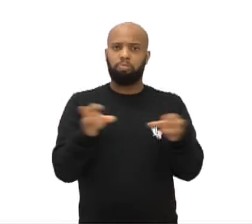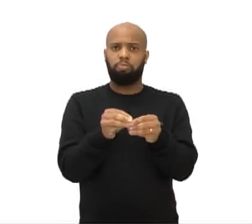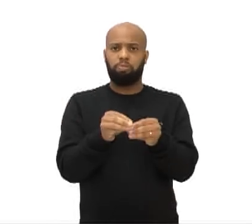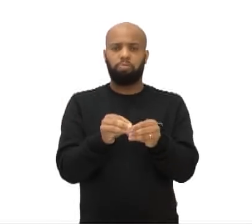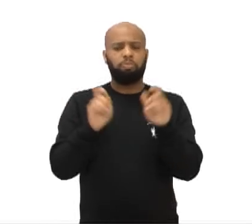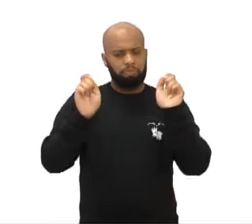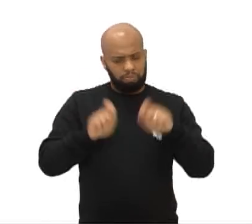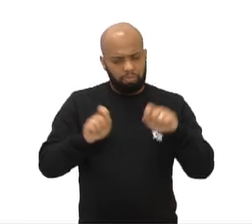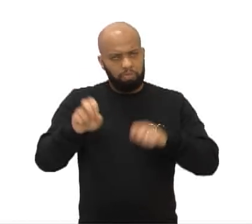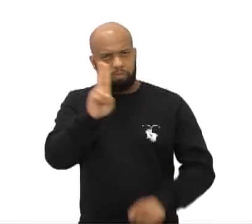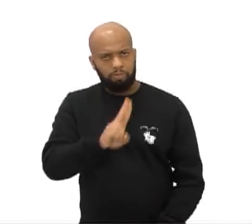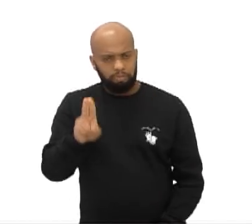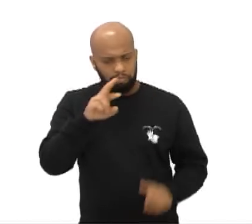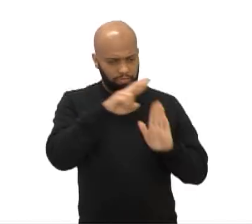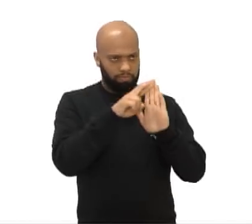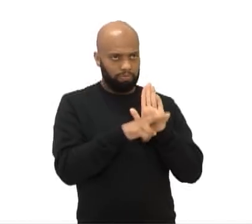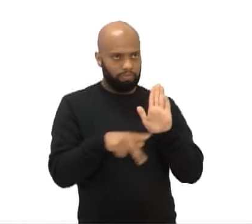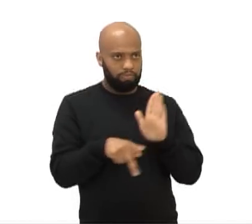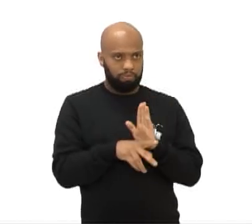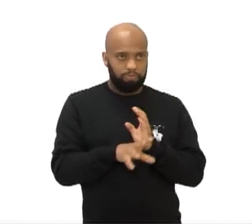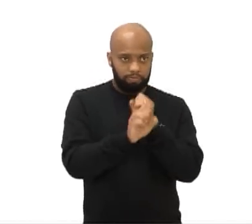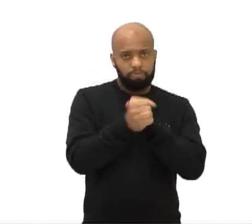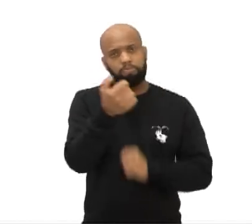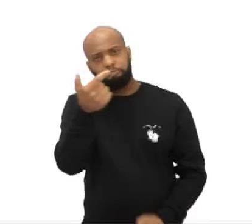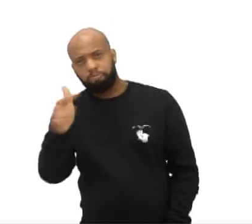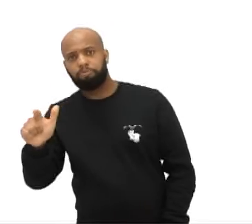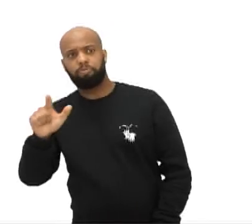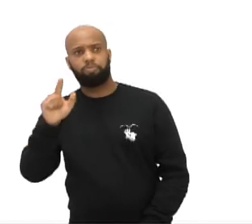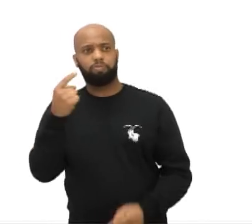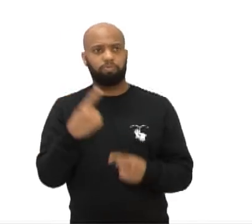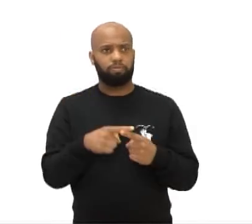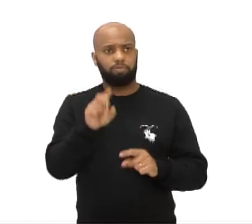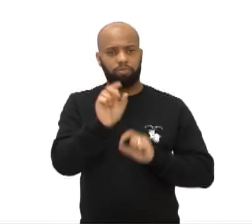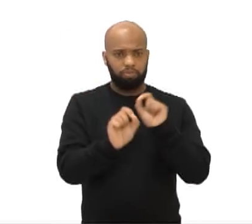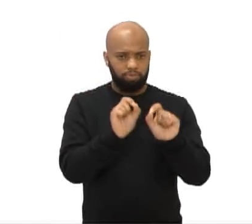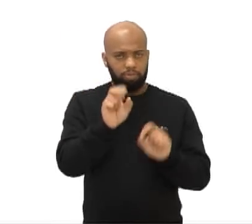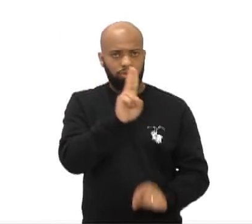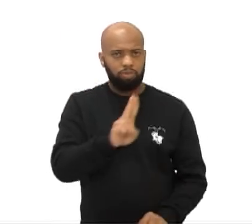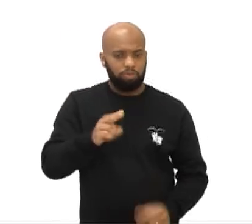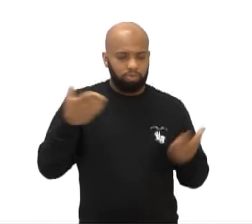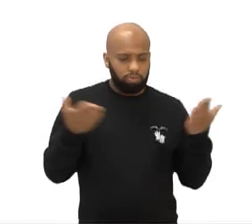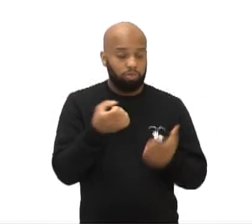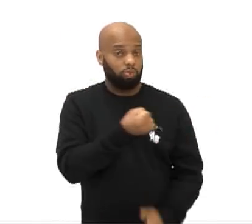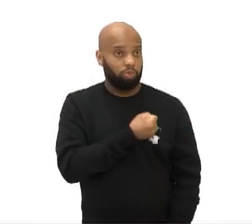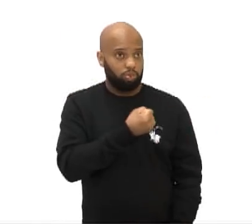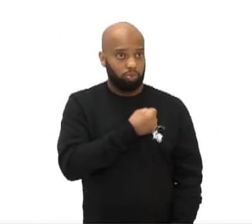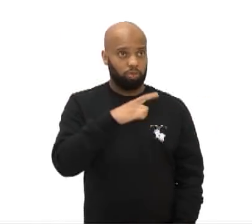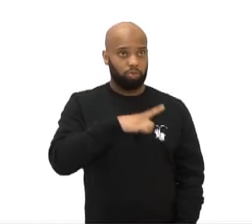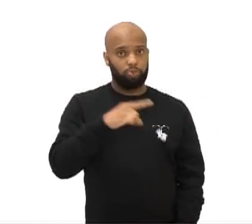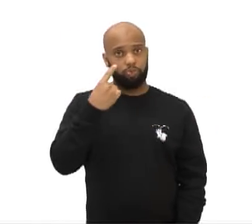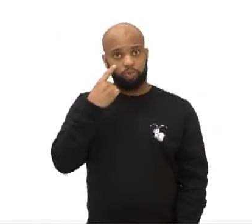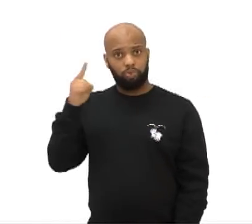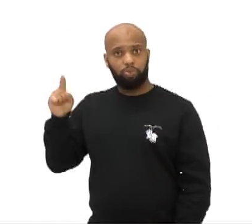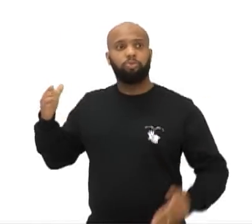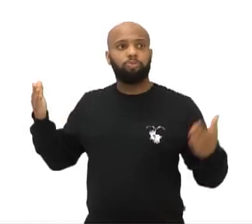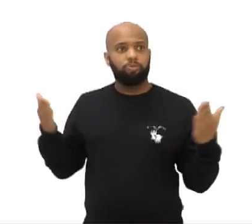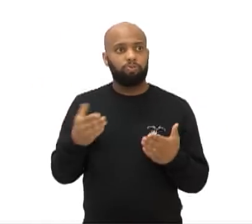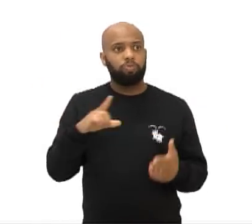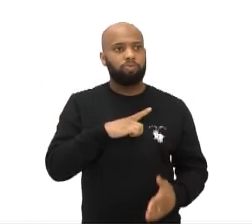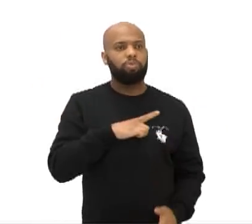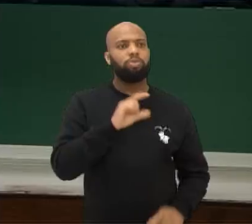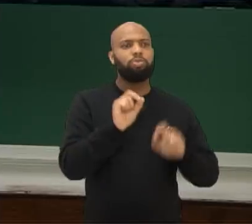aplicar o princípio aditivo de novo com os valores numéricos. Vejam que esse